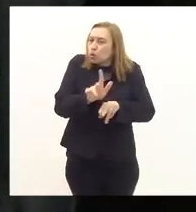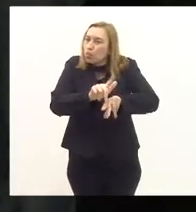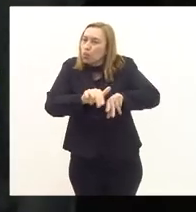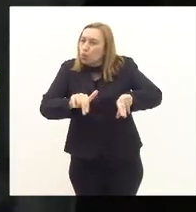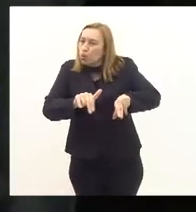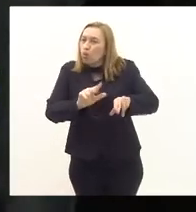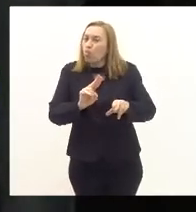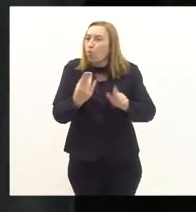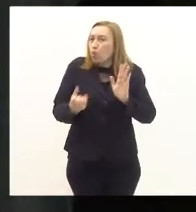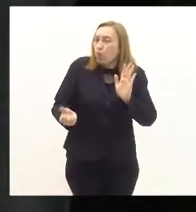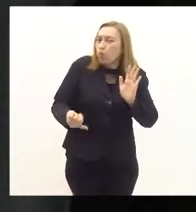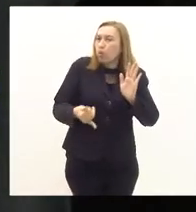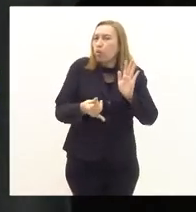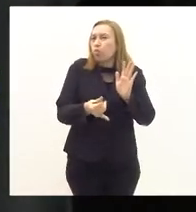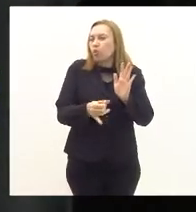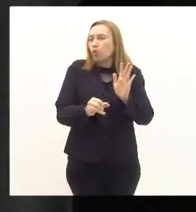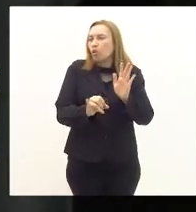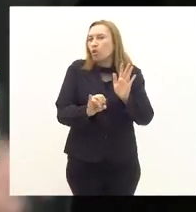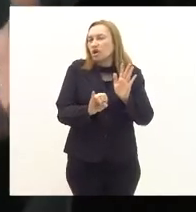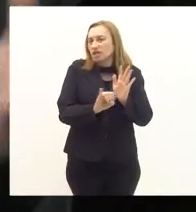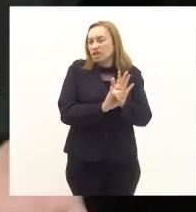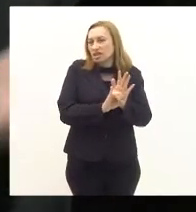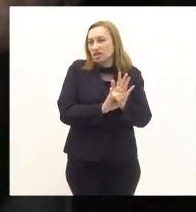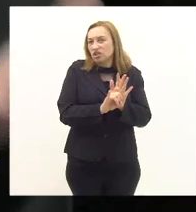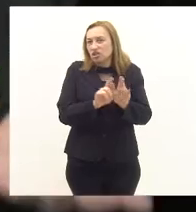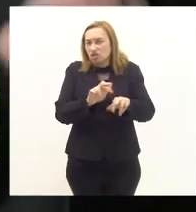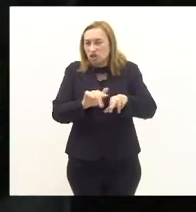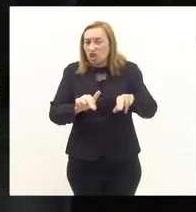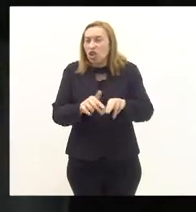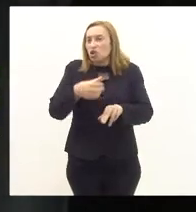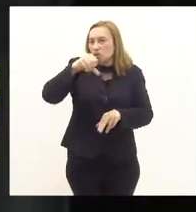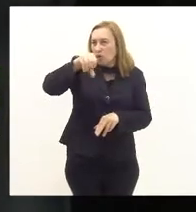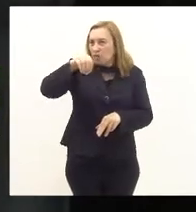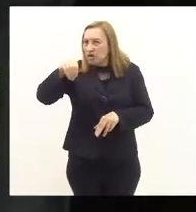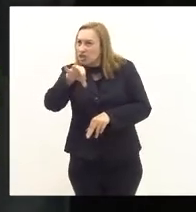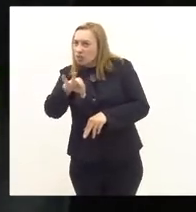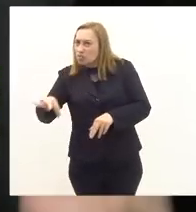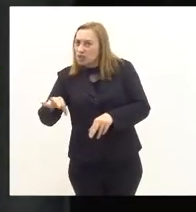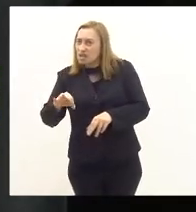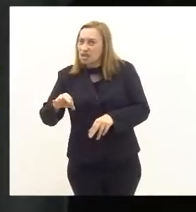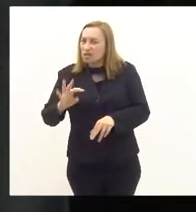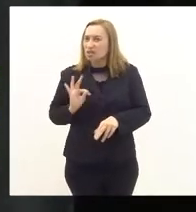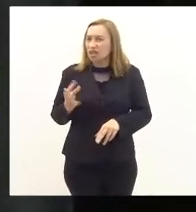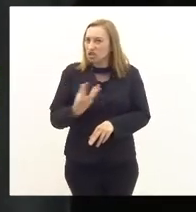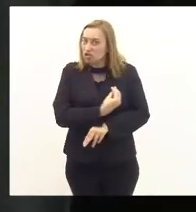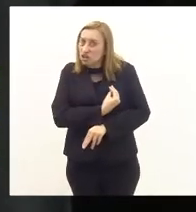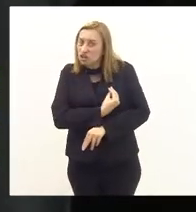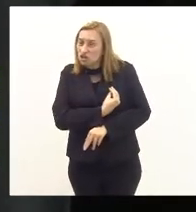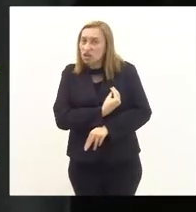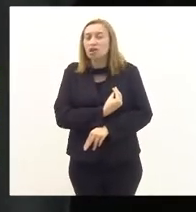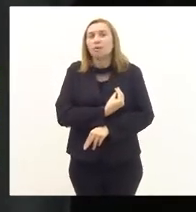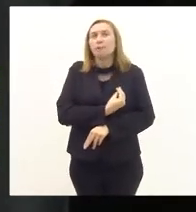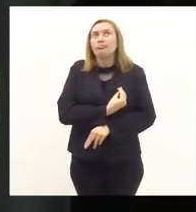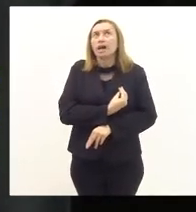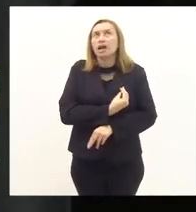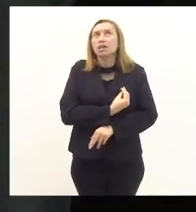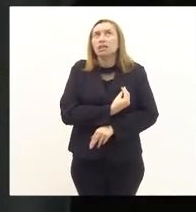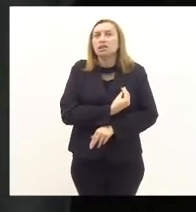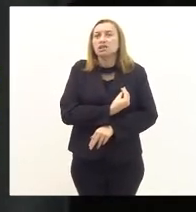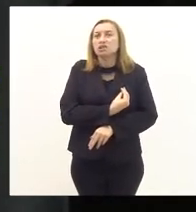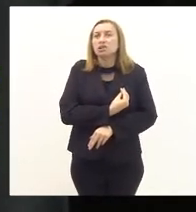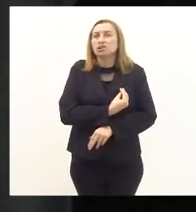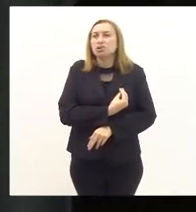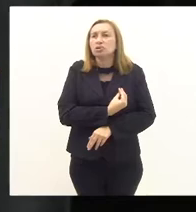da identidade de gênero. E 90% dos travestis, das travestis, né,